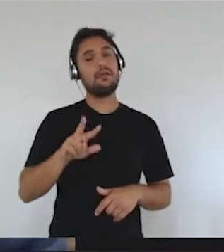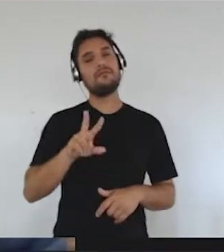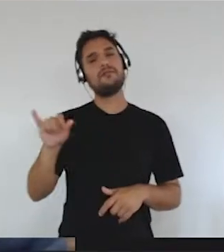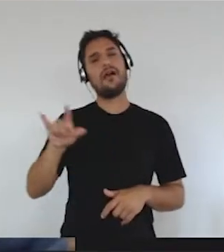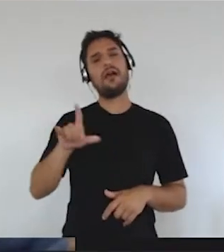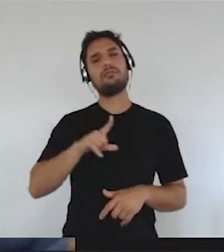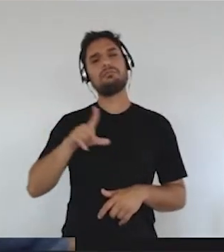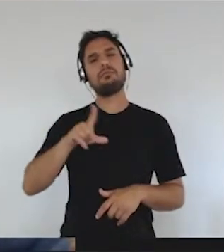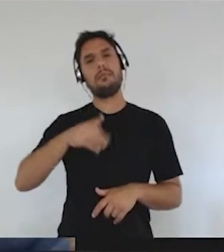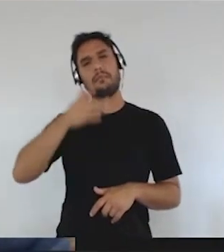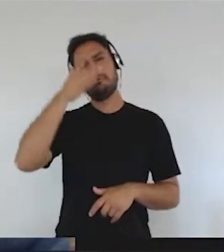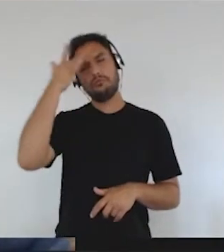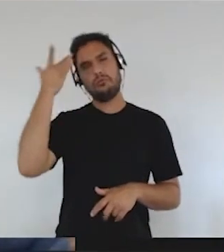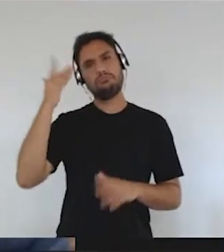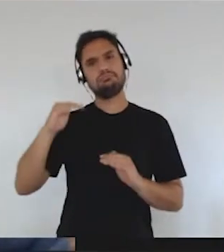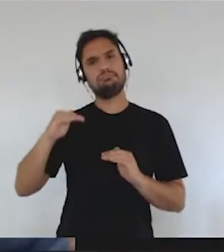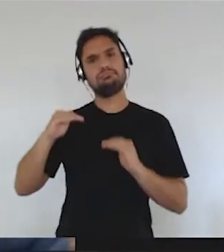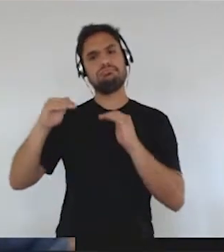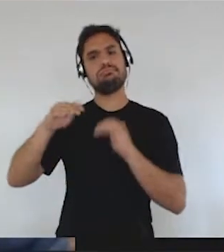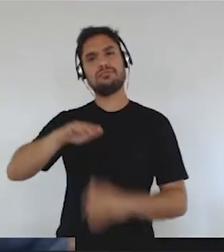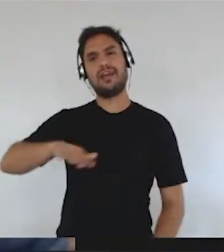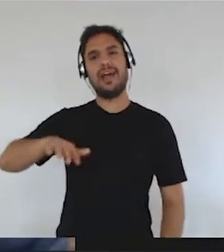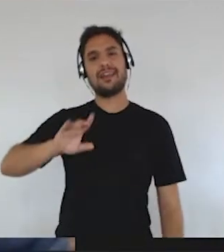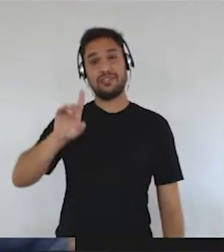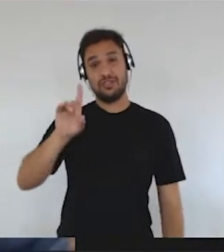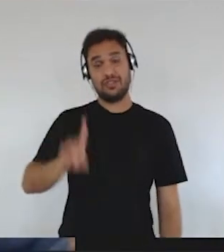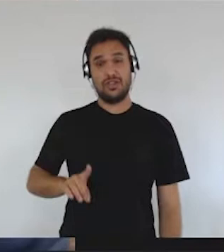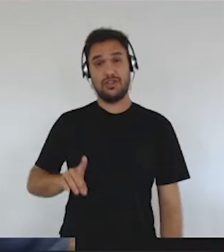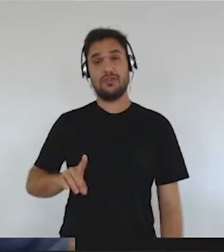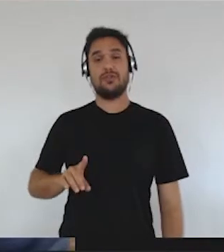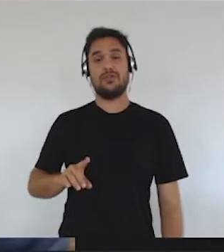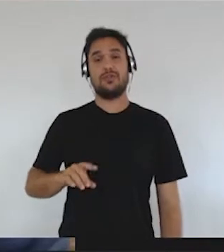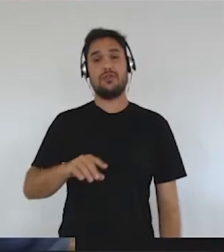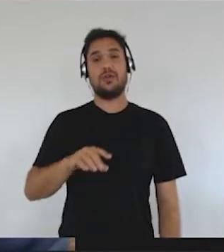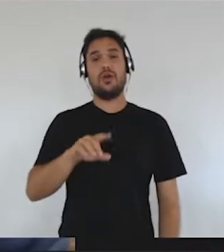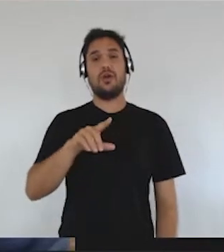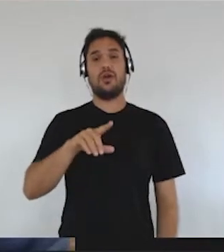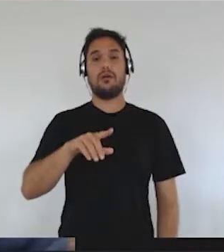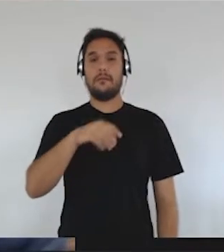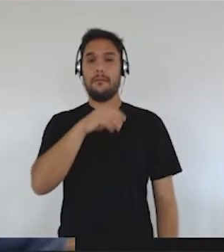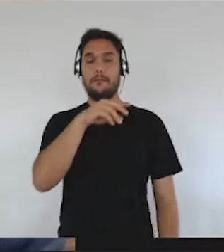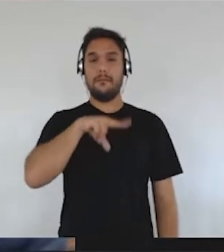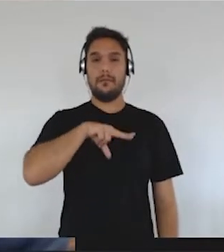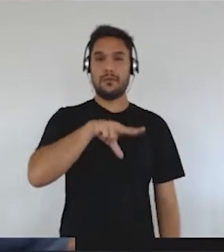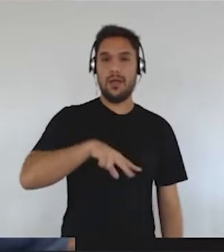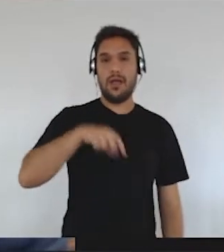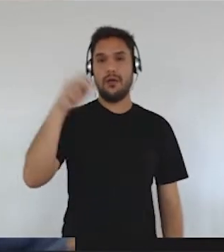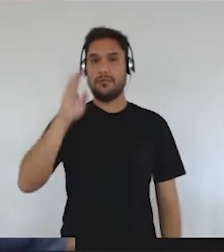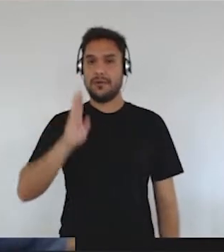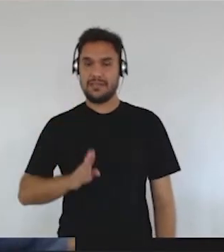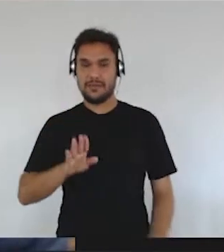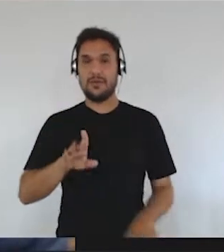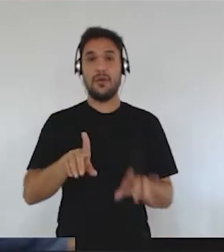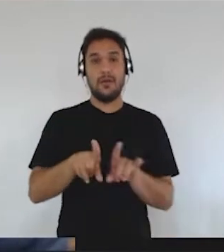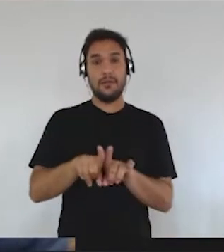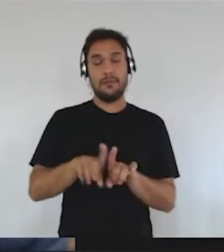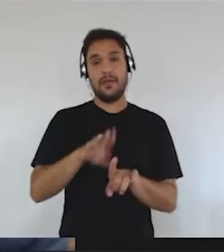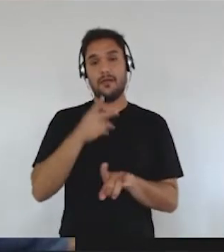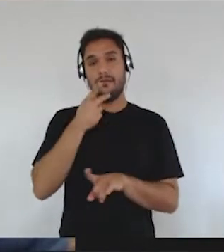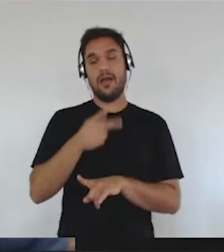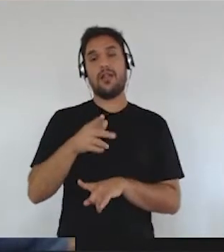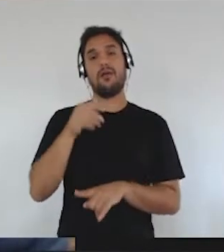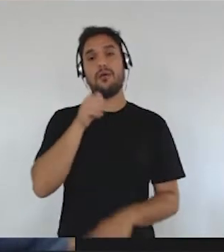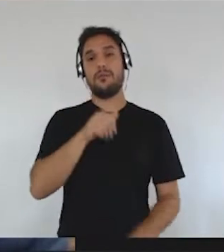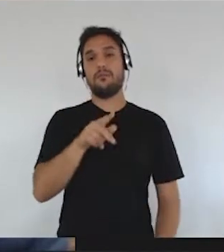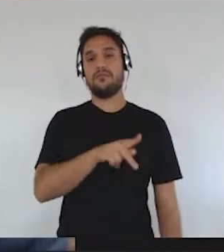grandes nomes dessa área de direito lusófono. Falo da professora